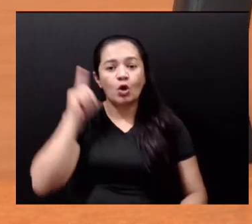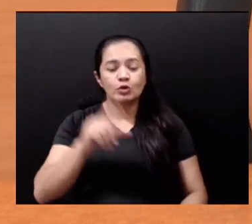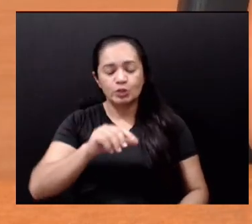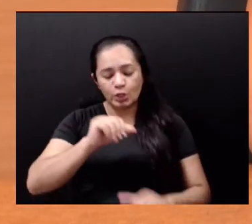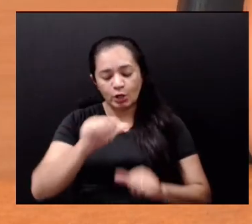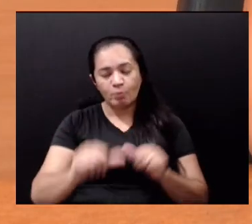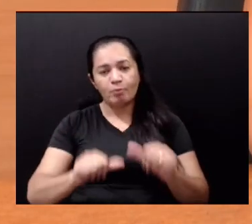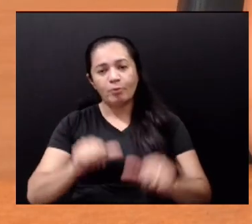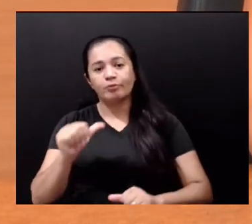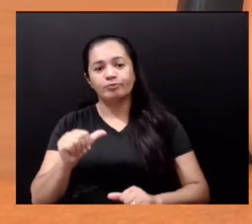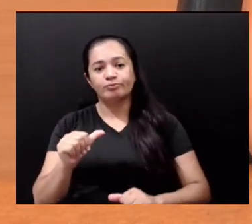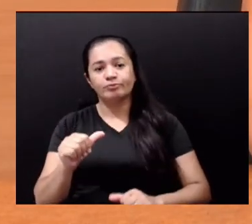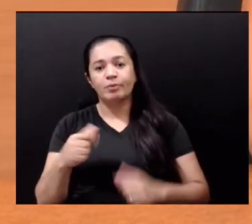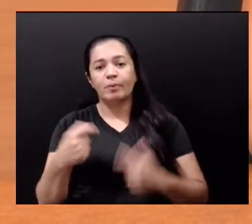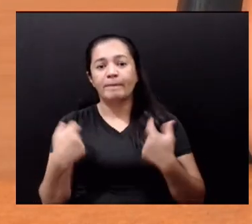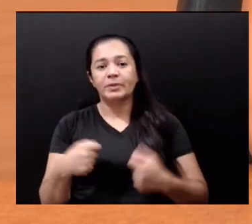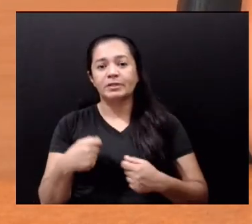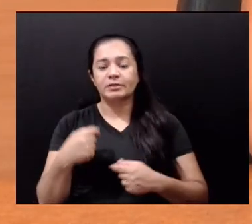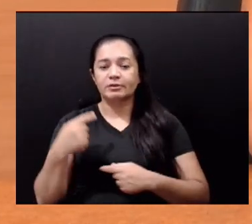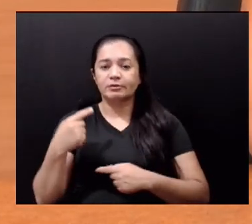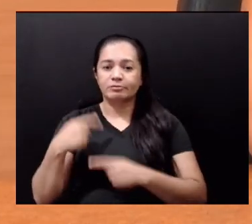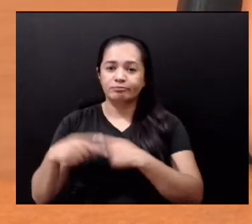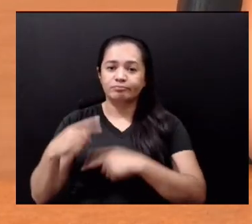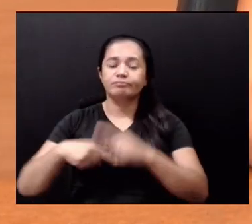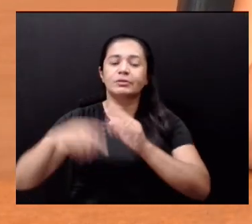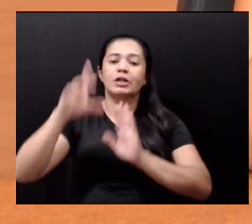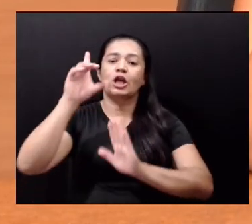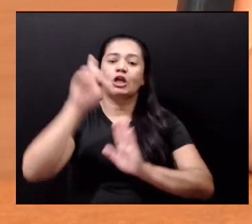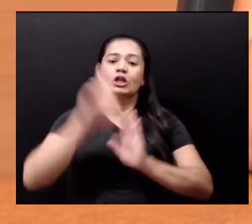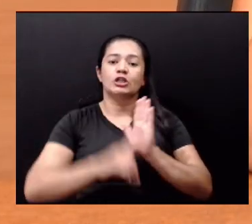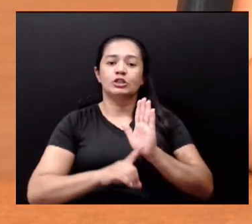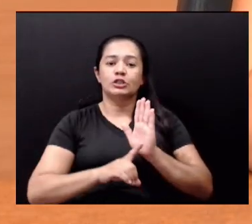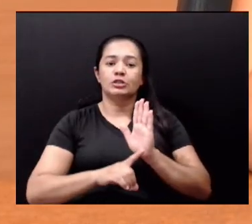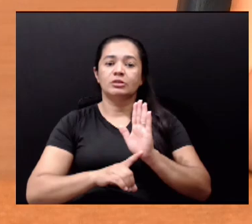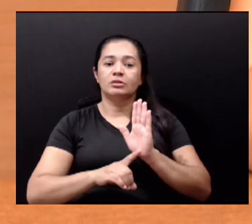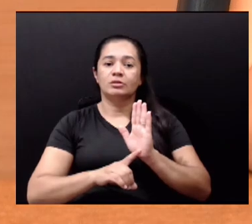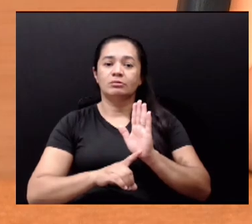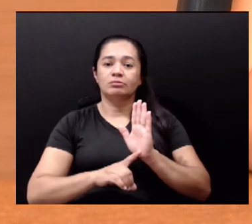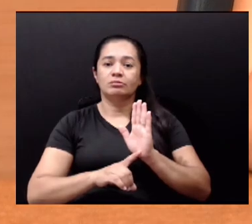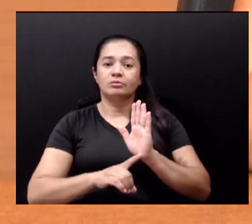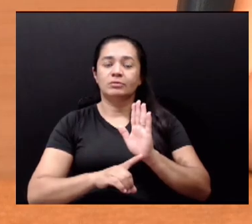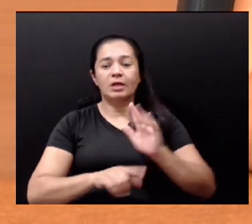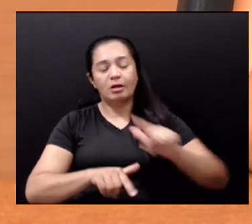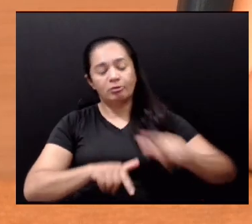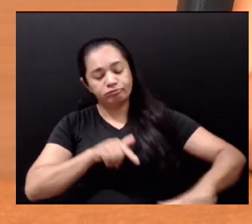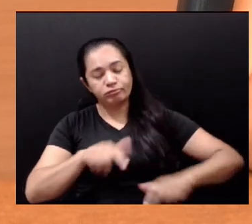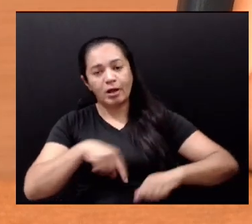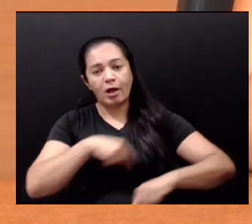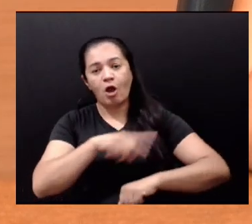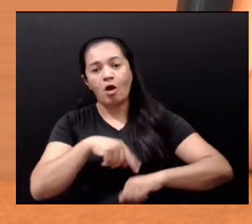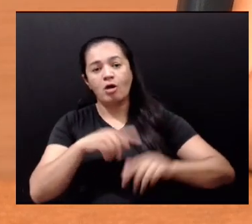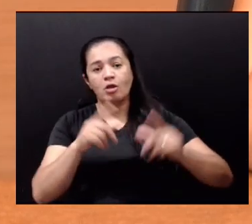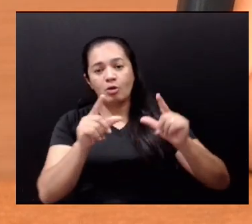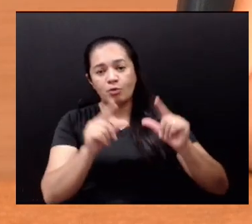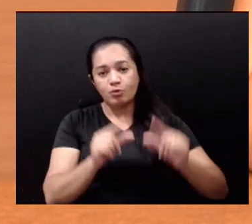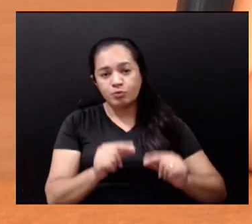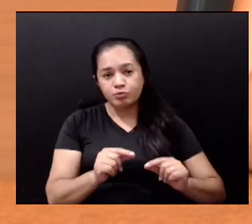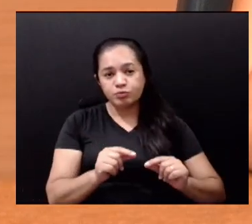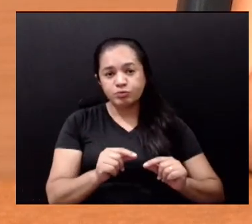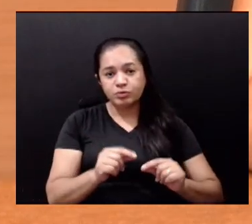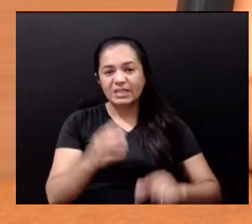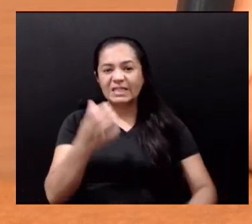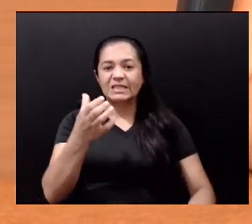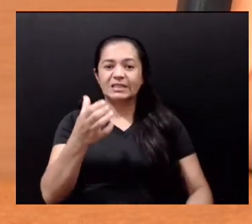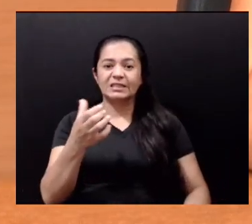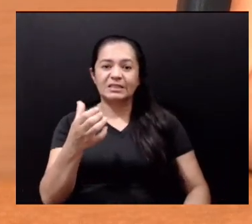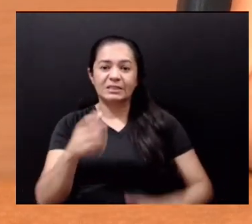é preciso avançar em direitos. É preciso reduzir a jornada de trabalho, acabar com a escala 6x1, ampliar